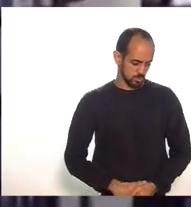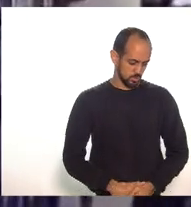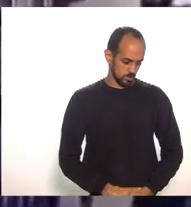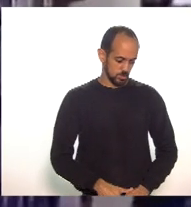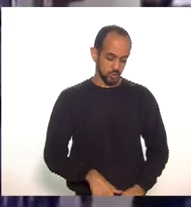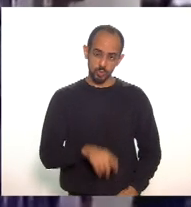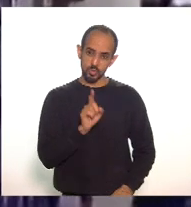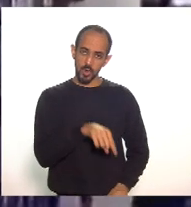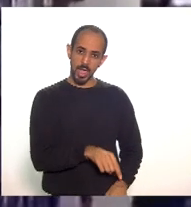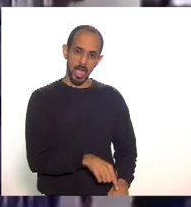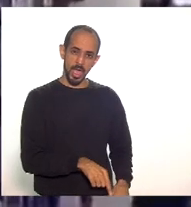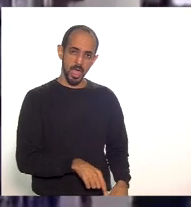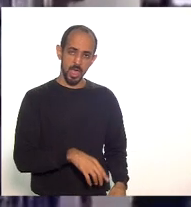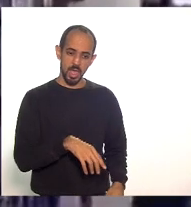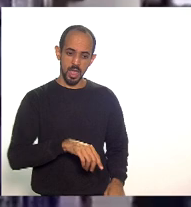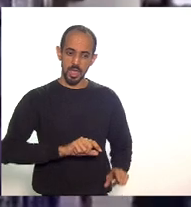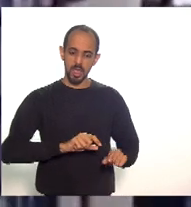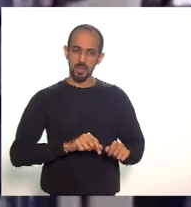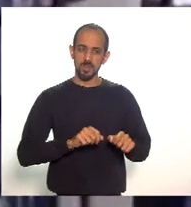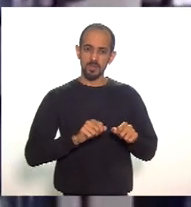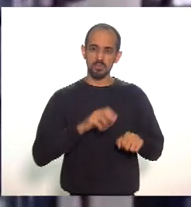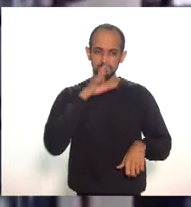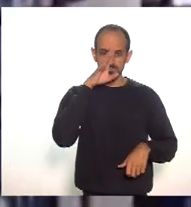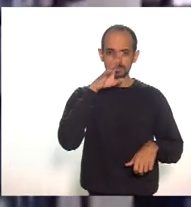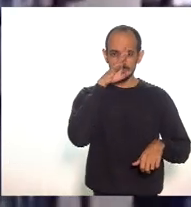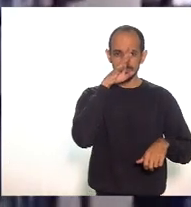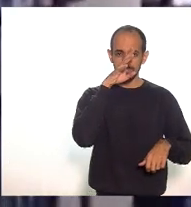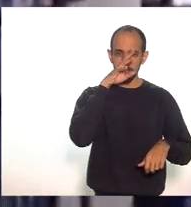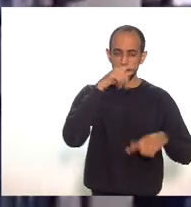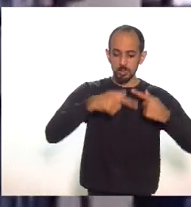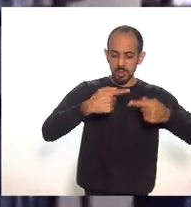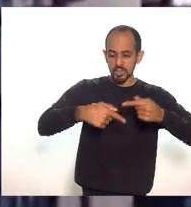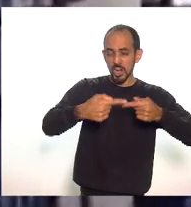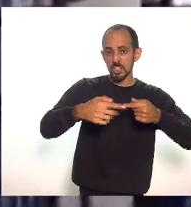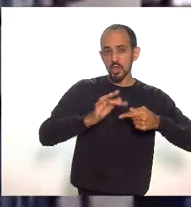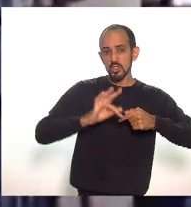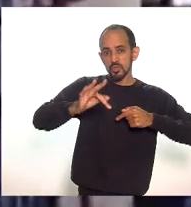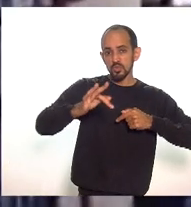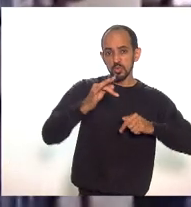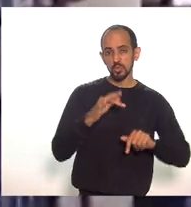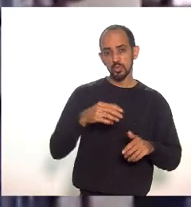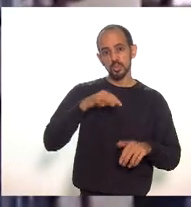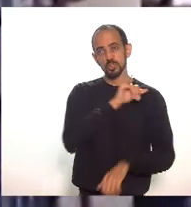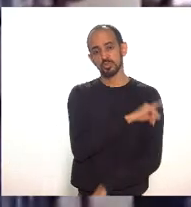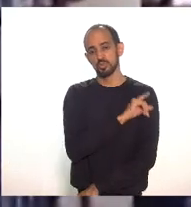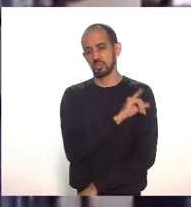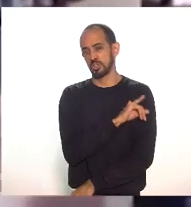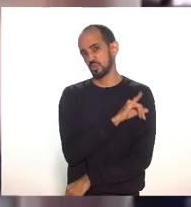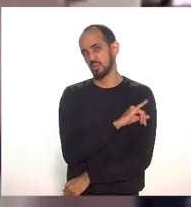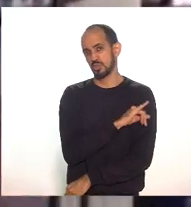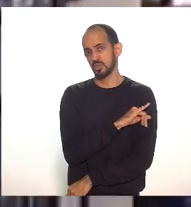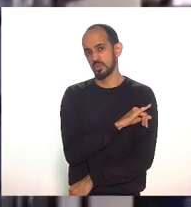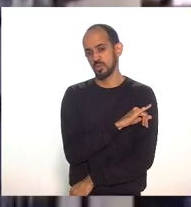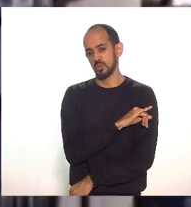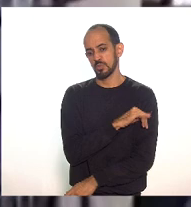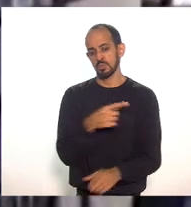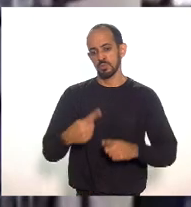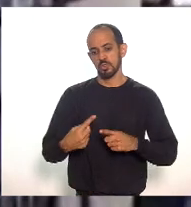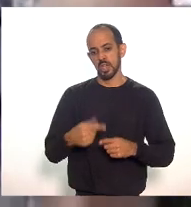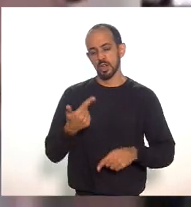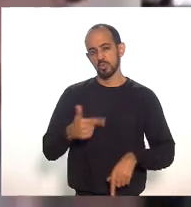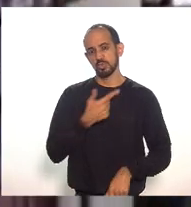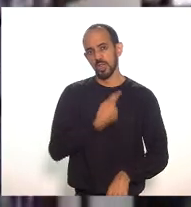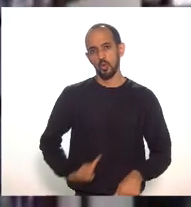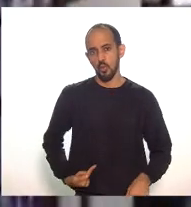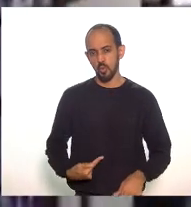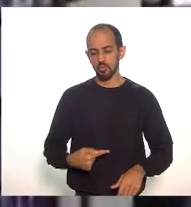o insta condenar inclusive gera ações autora do Estado do Rio de Janeiro por não ter o governo